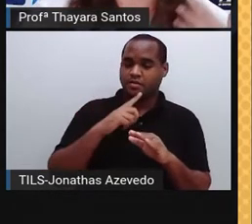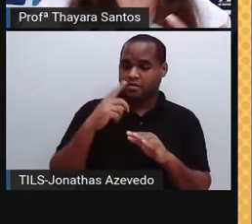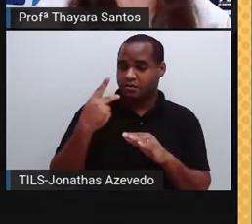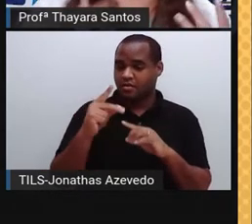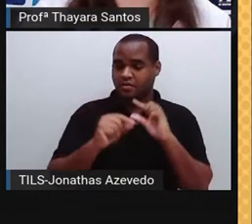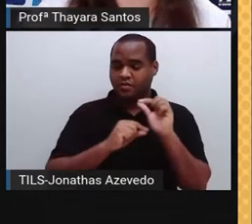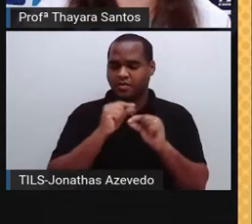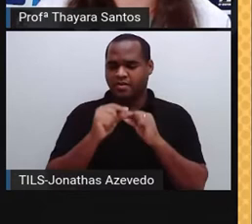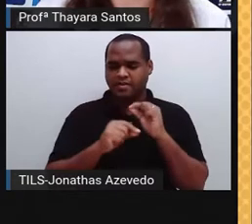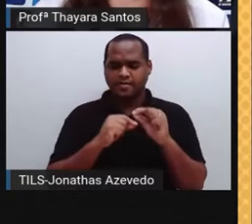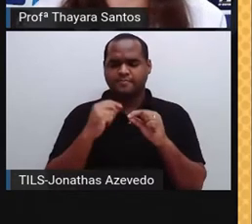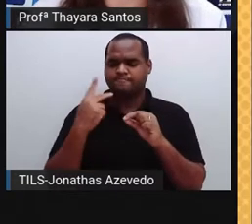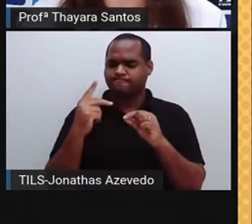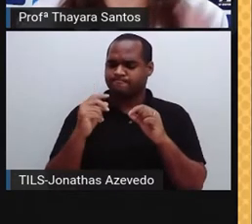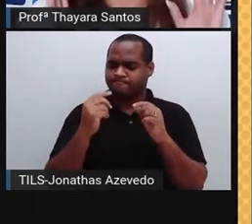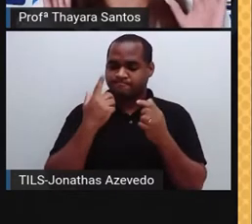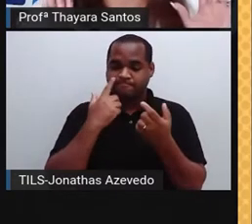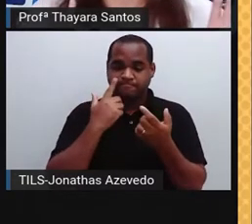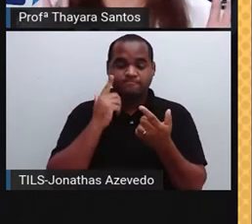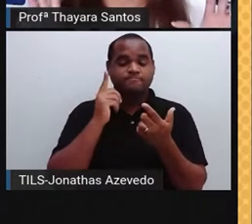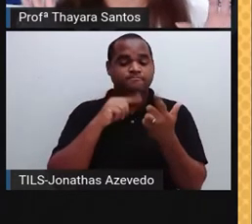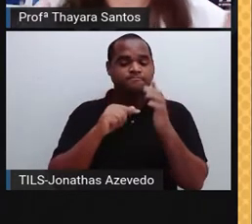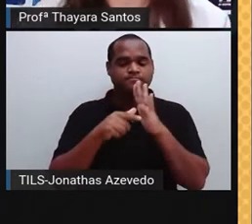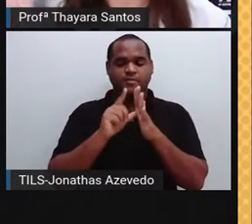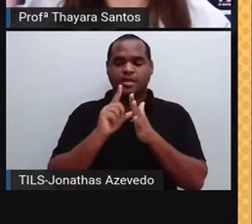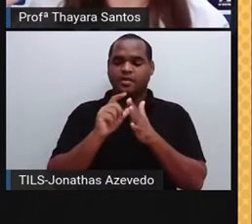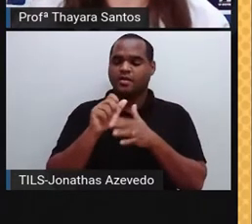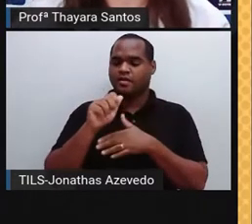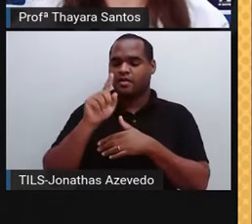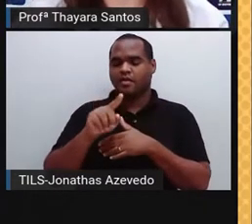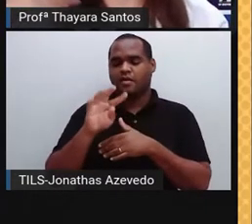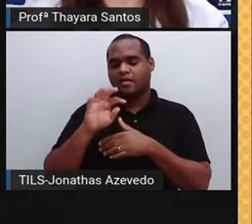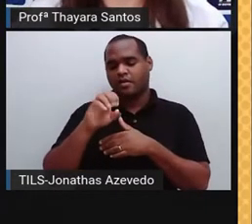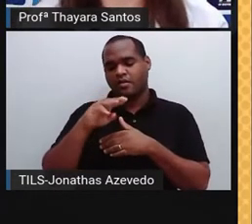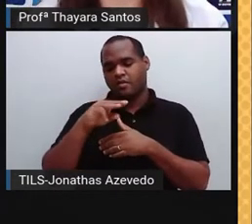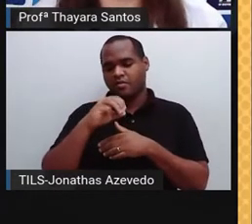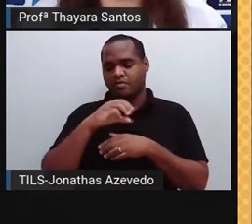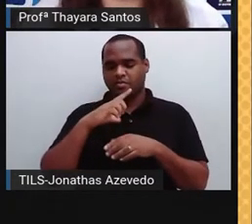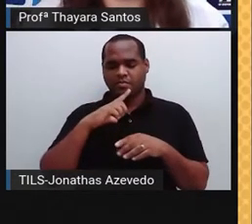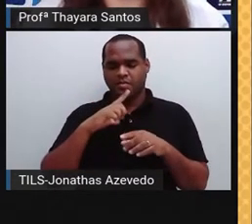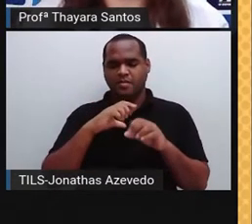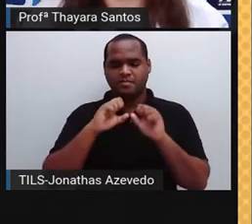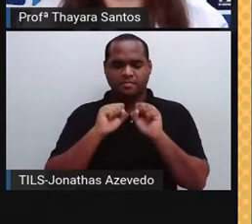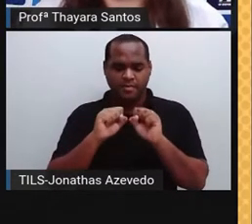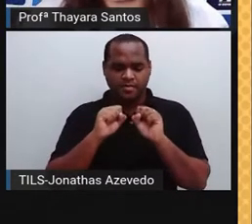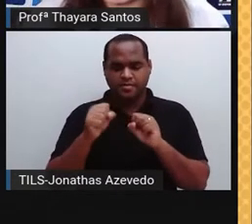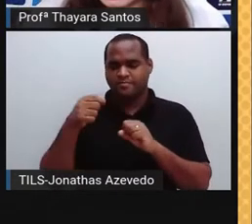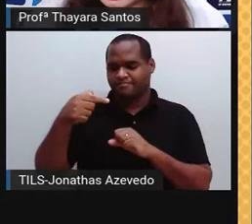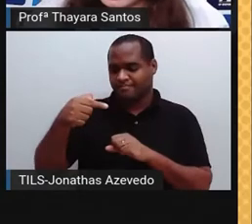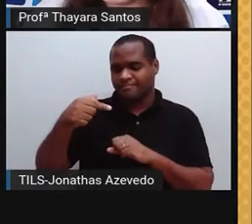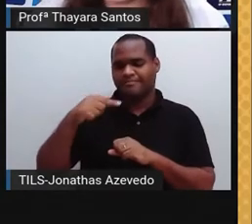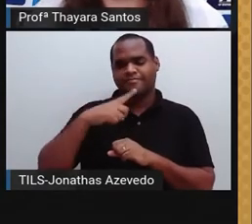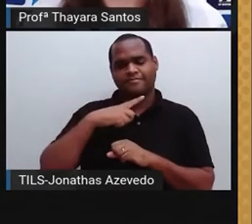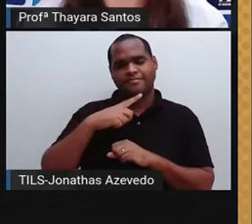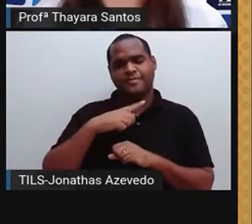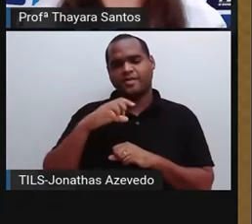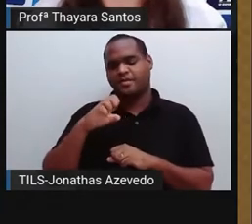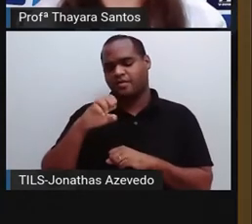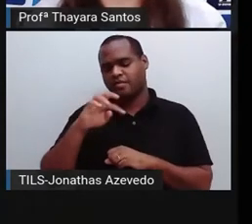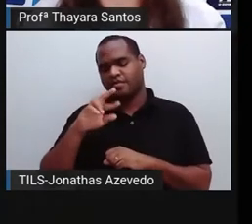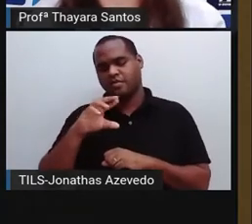como a gente já viu na aula anterior de átomo, cada átomo pode ter até 7 camadas eletrônicas.